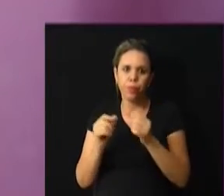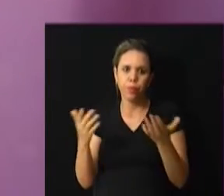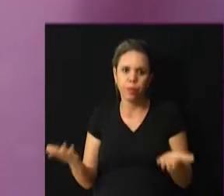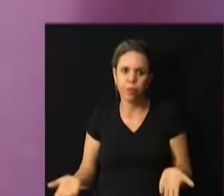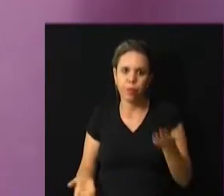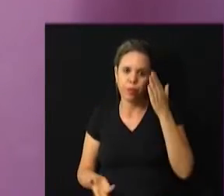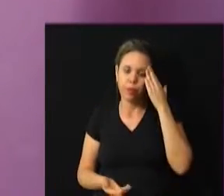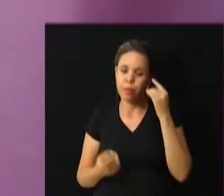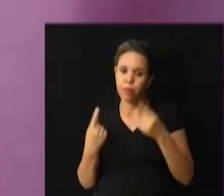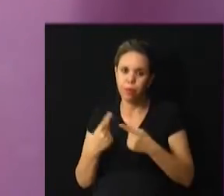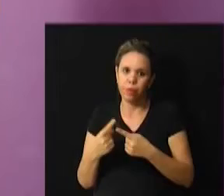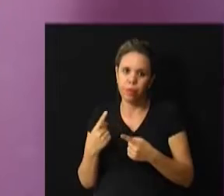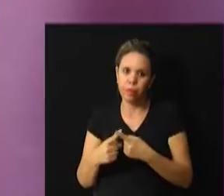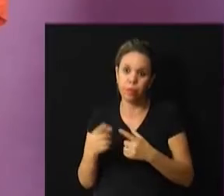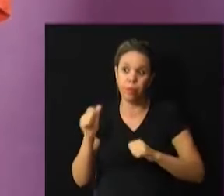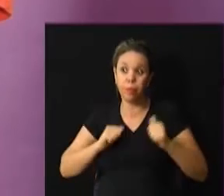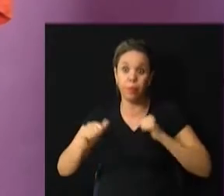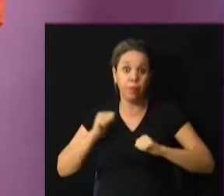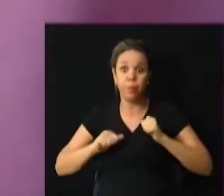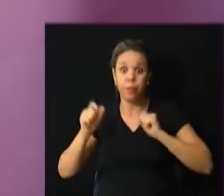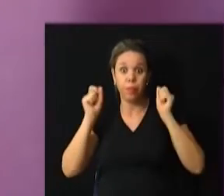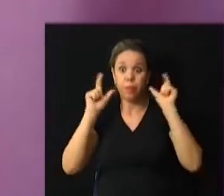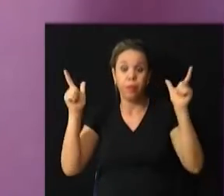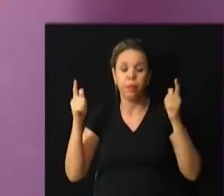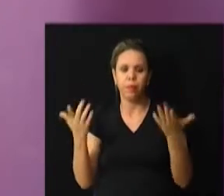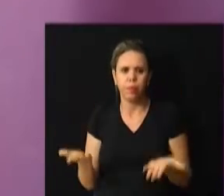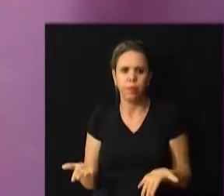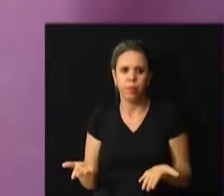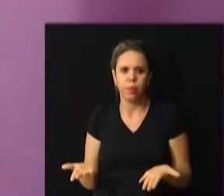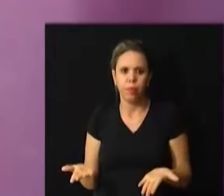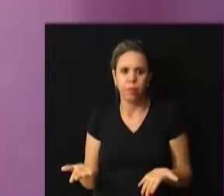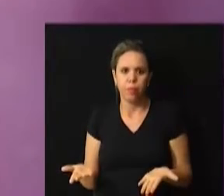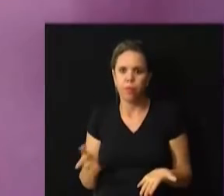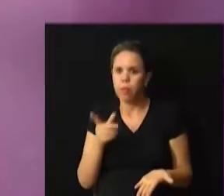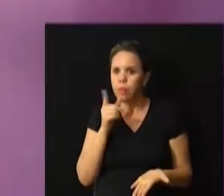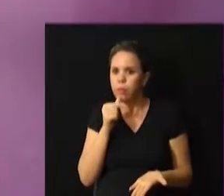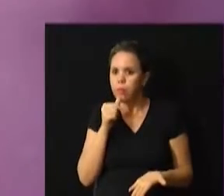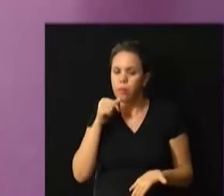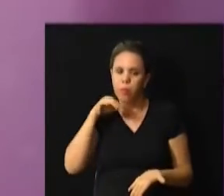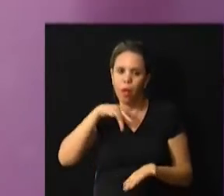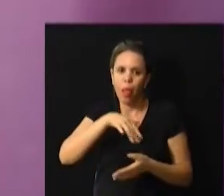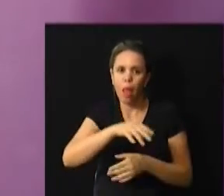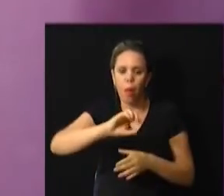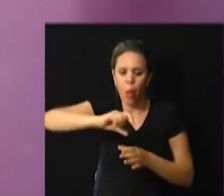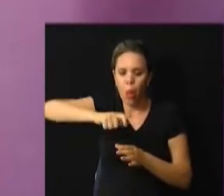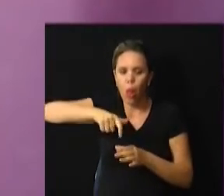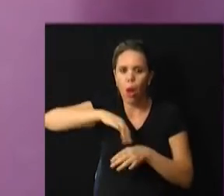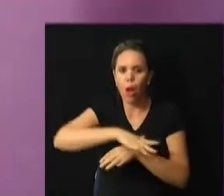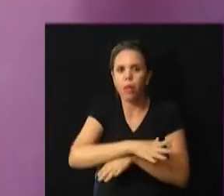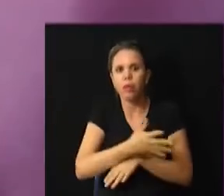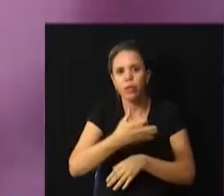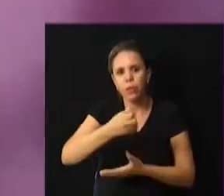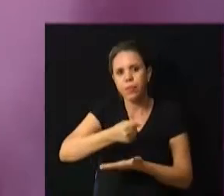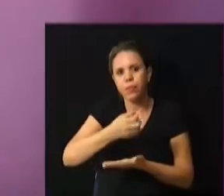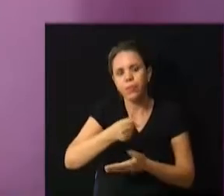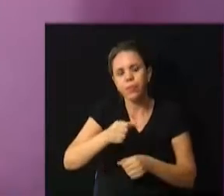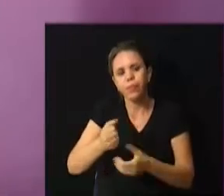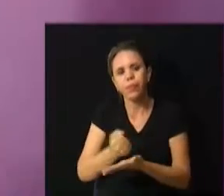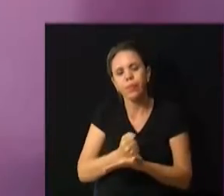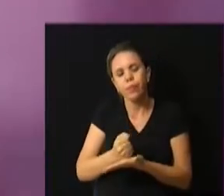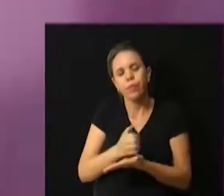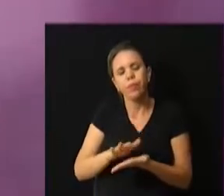o que fazer, doutor? Porque também é desesperador, né? É colocar debaixo de água corrente? É passar